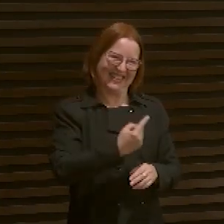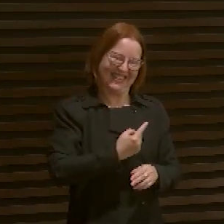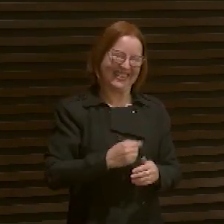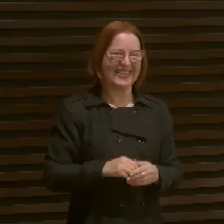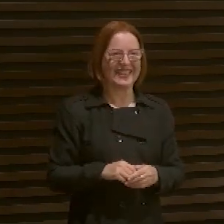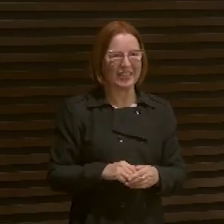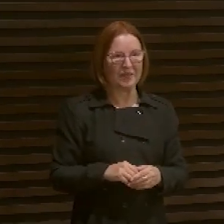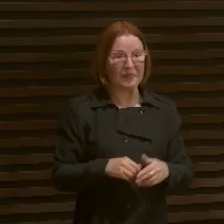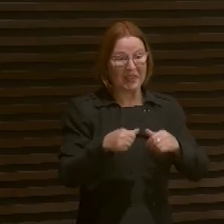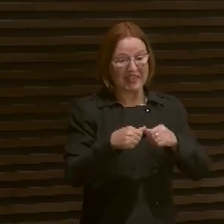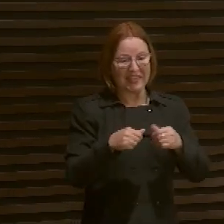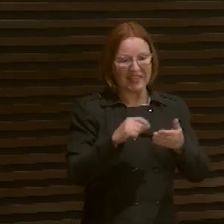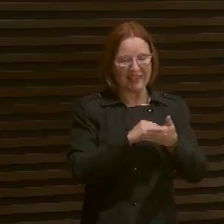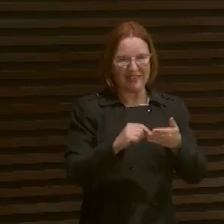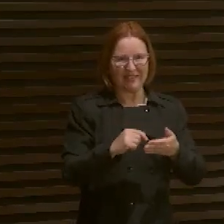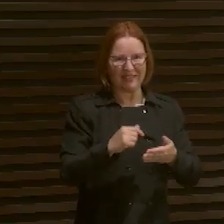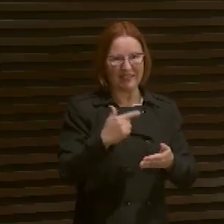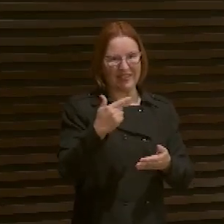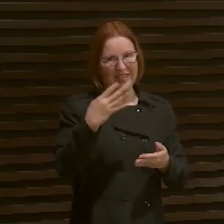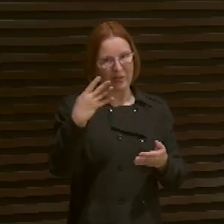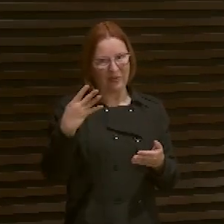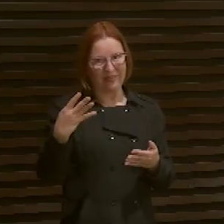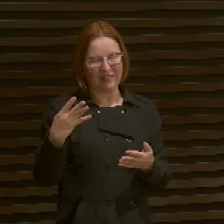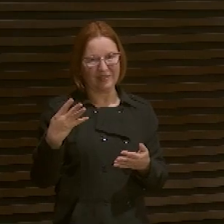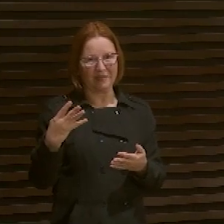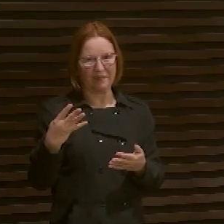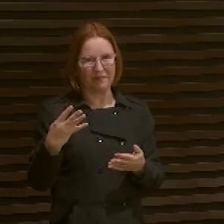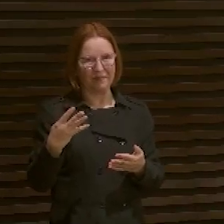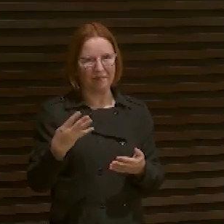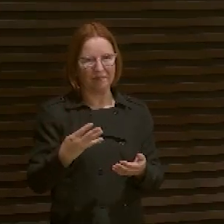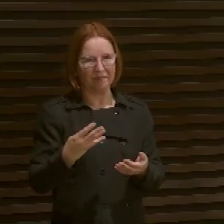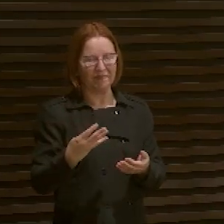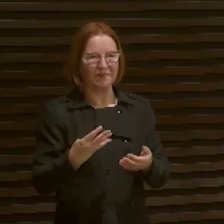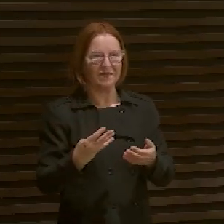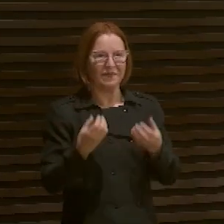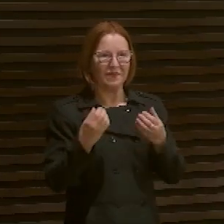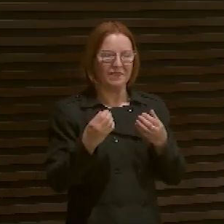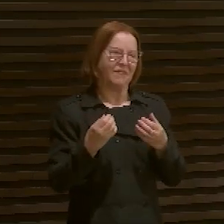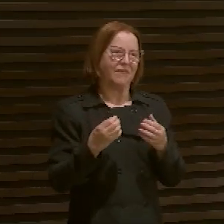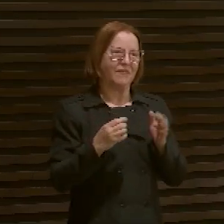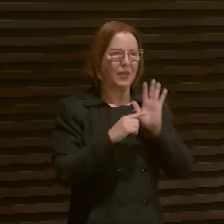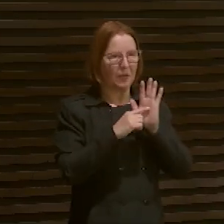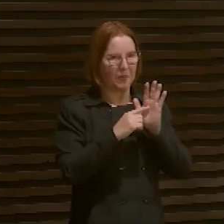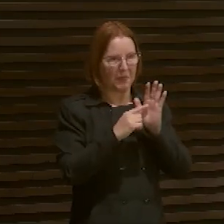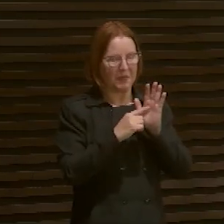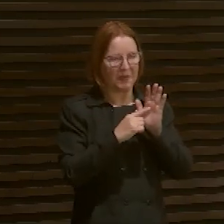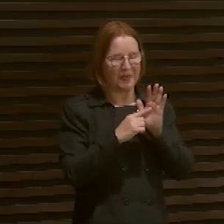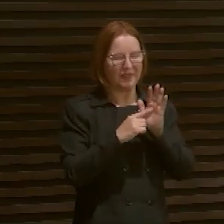E aqui, nesse versículo 24, eu já quero extrair um primeiro princípio muito importante, irmãos, acerca